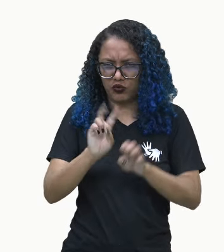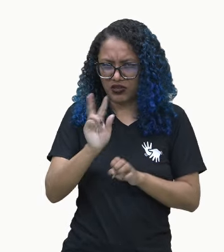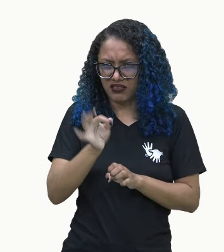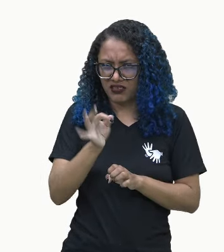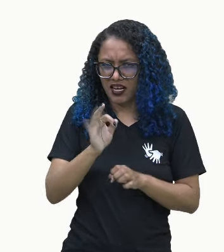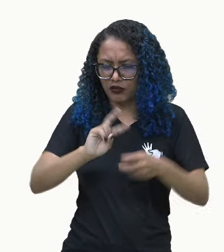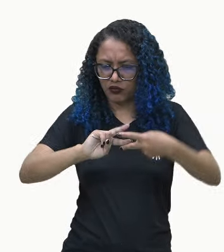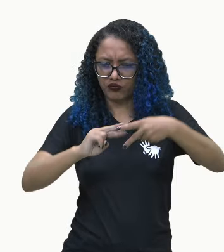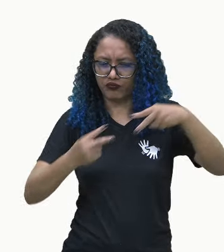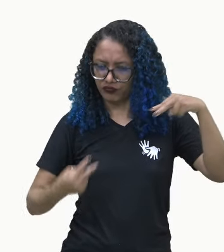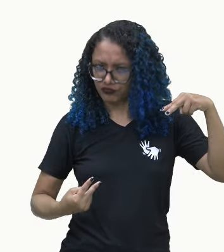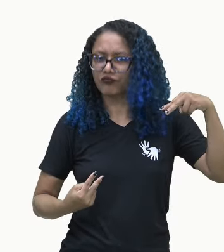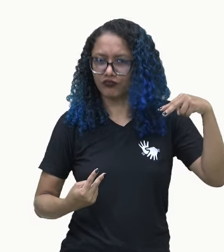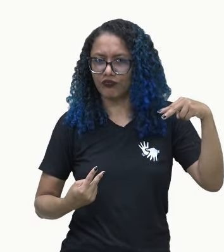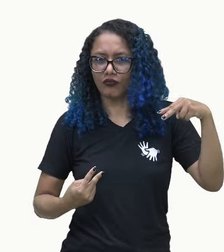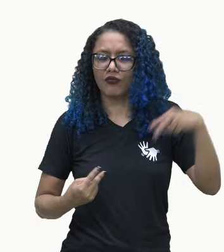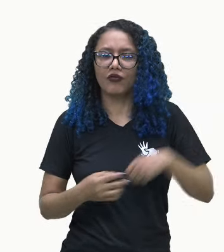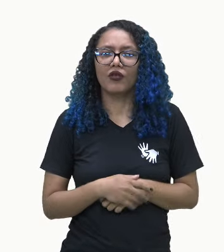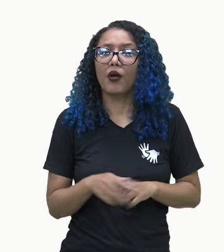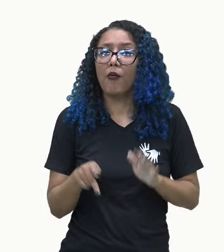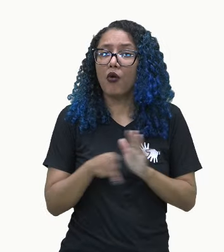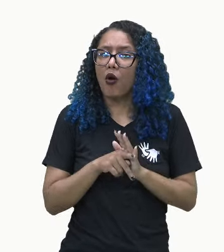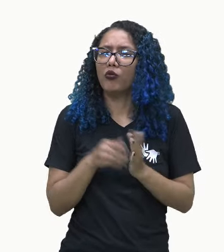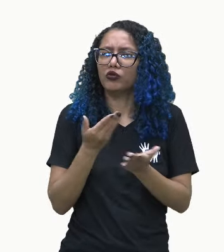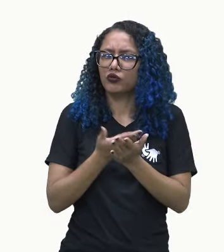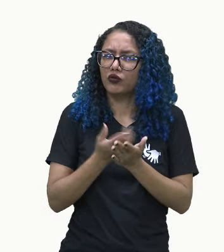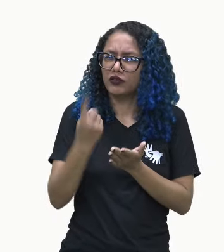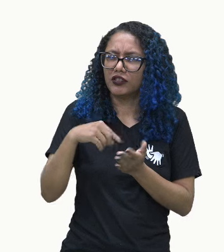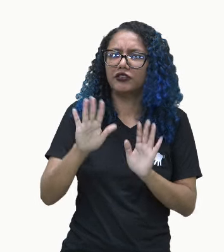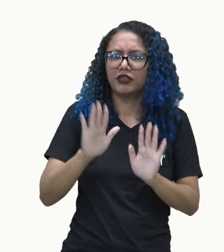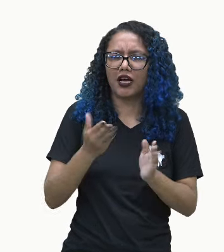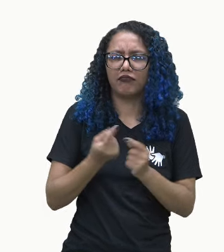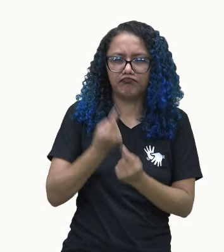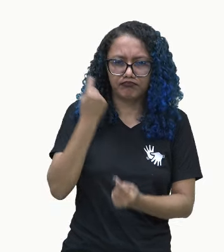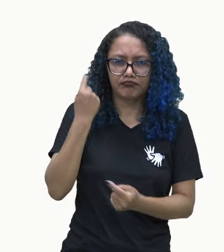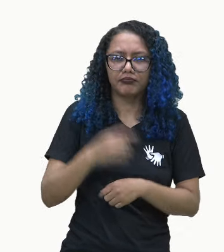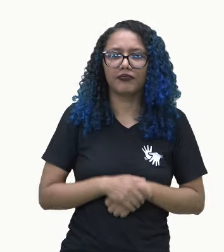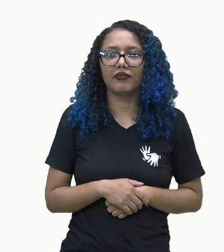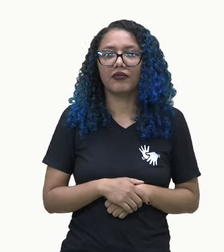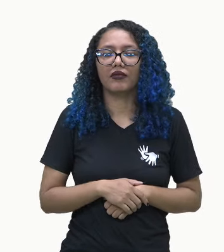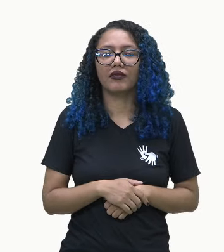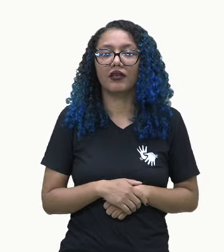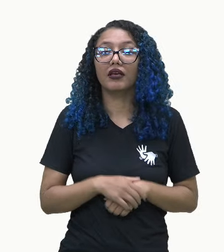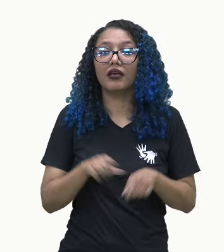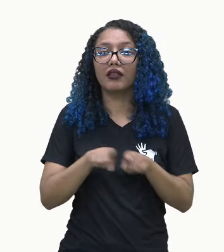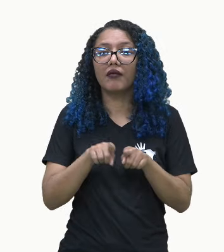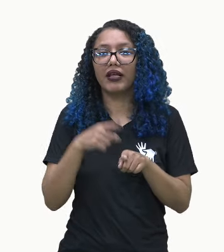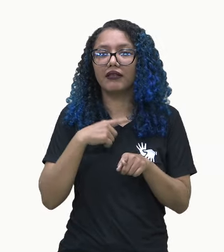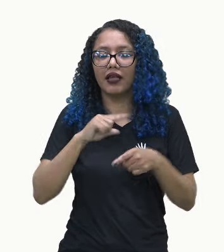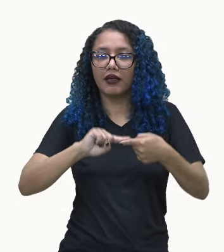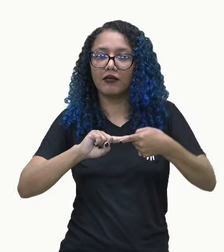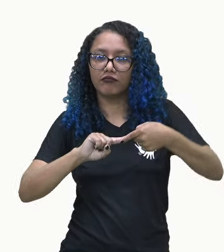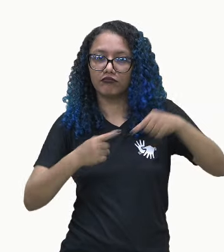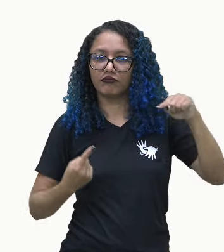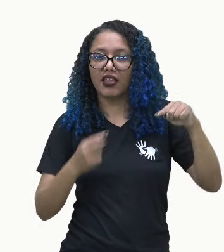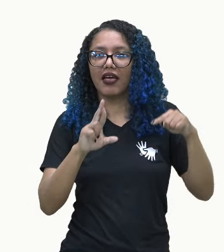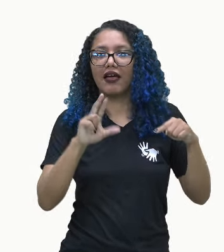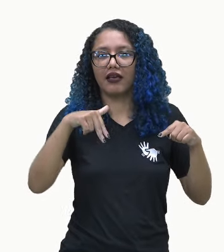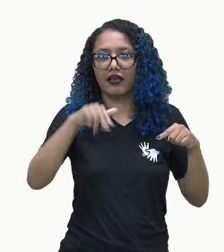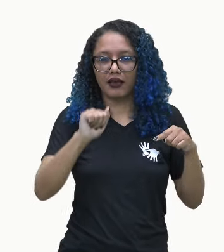trajetória de estudo, e nós temos como molécula complementar, como cadeia complementar o